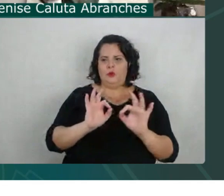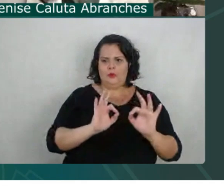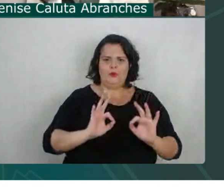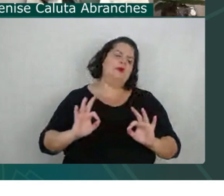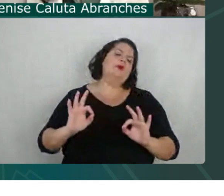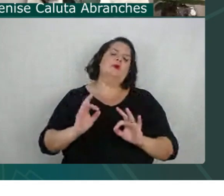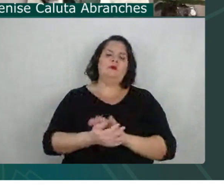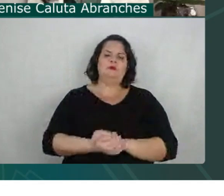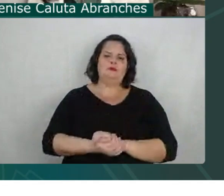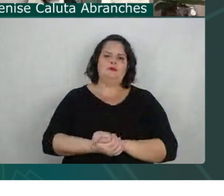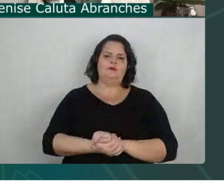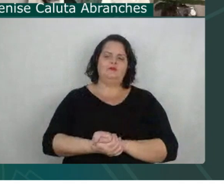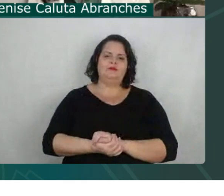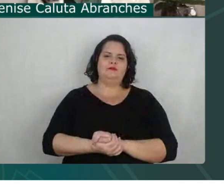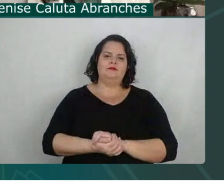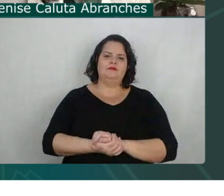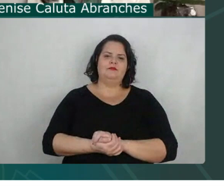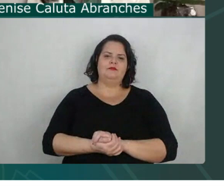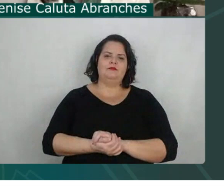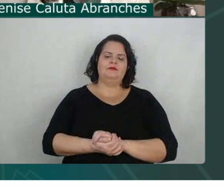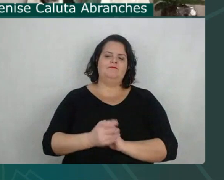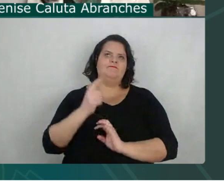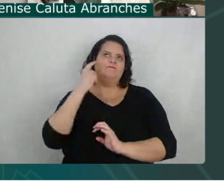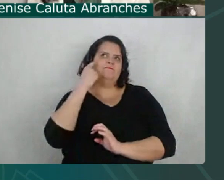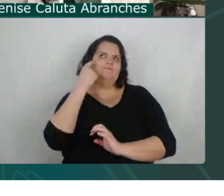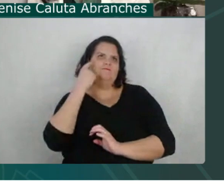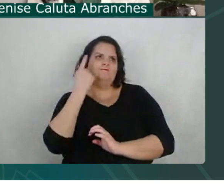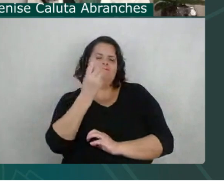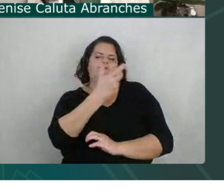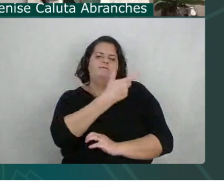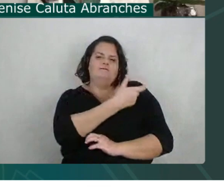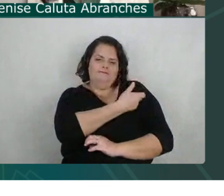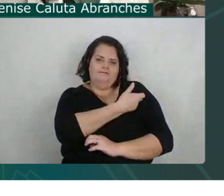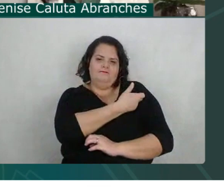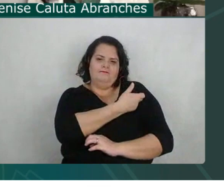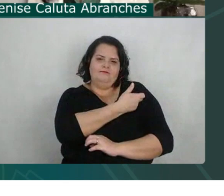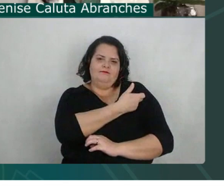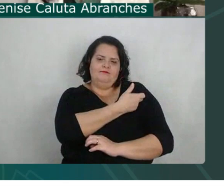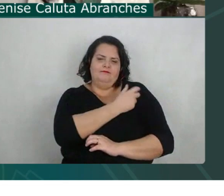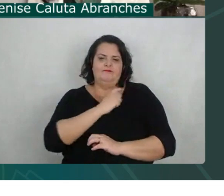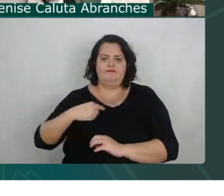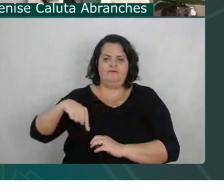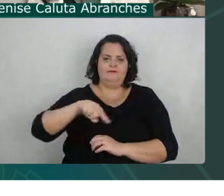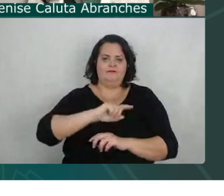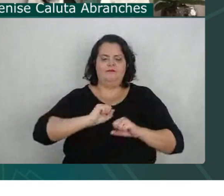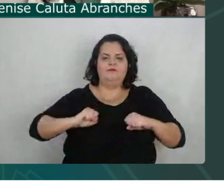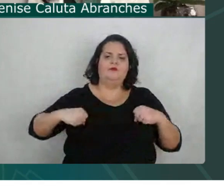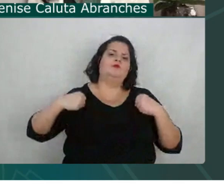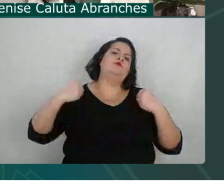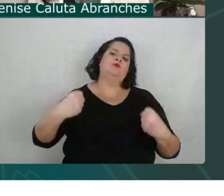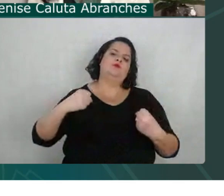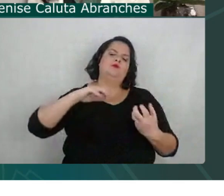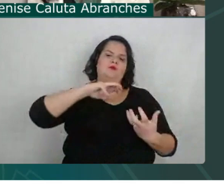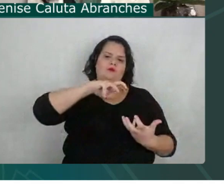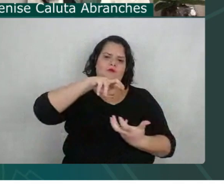E eu queria dizer que, em matéria de vacina, estamos todos num esforço mundial para ver